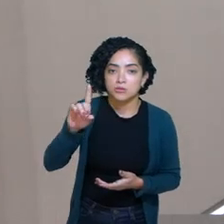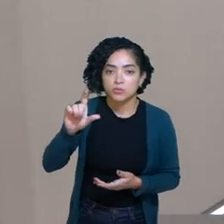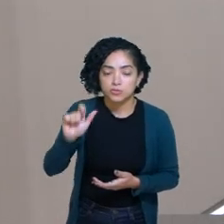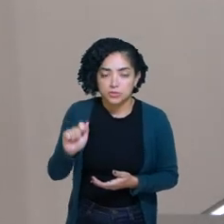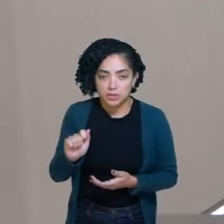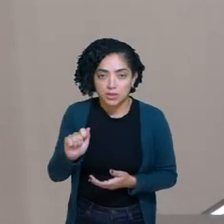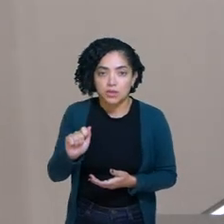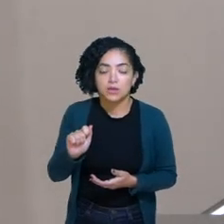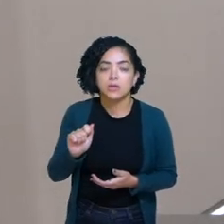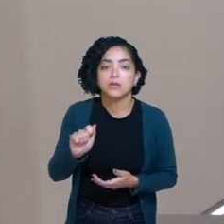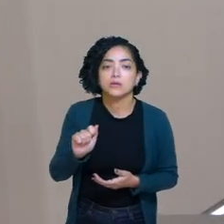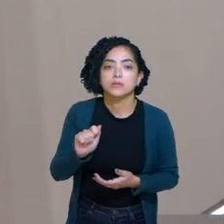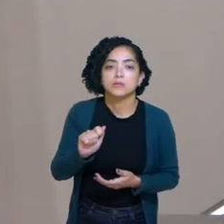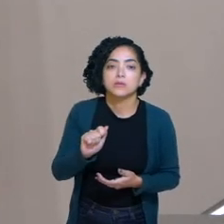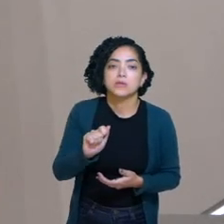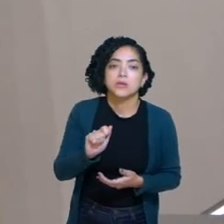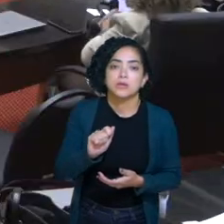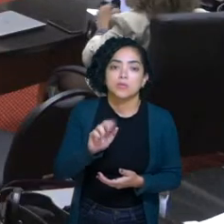docente da